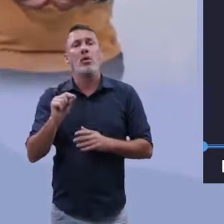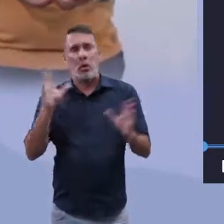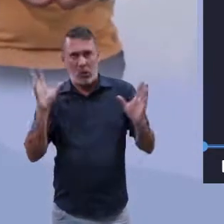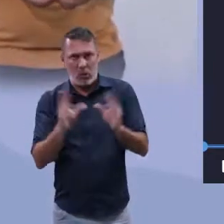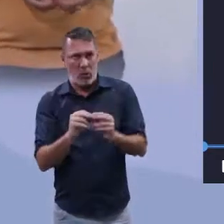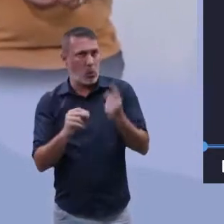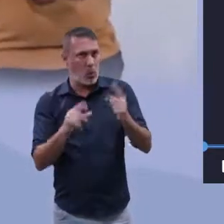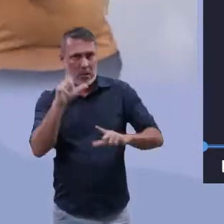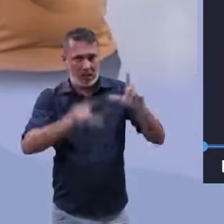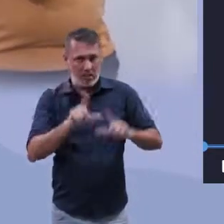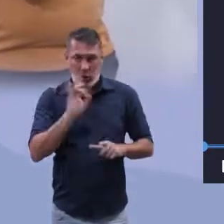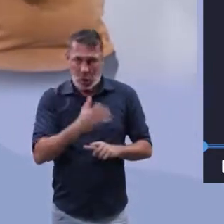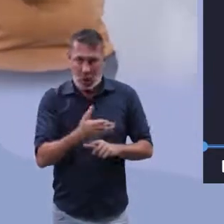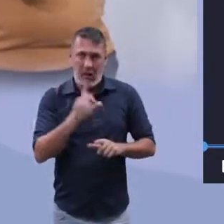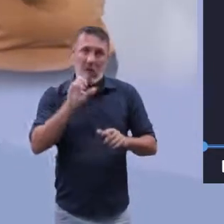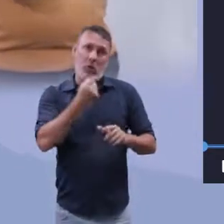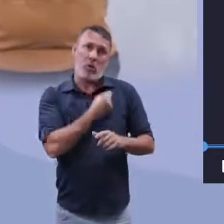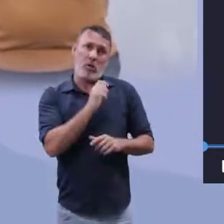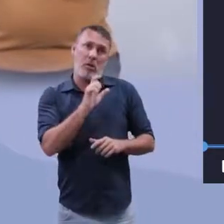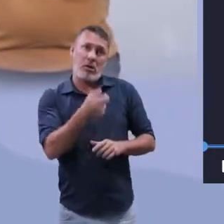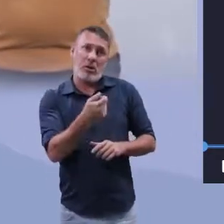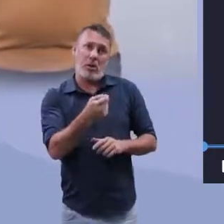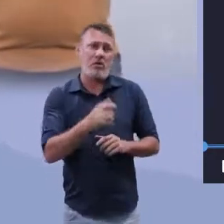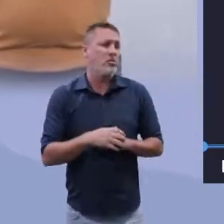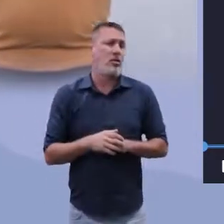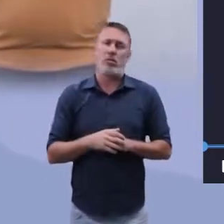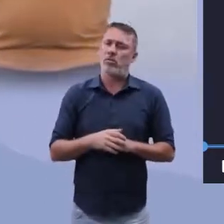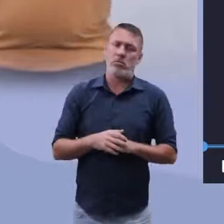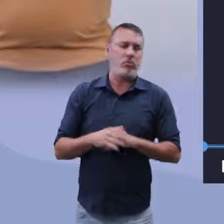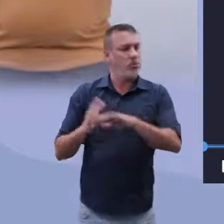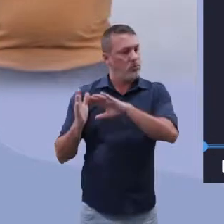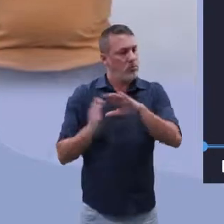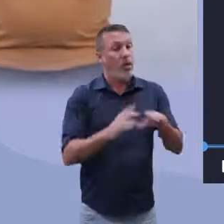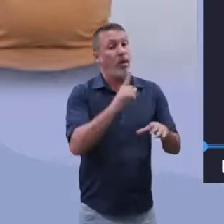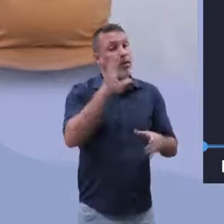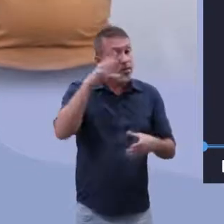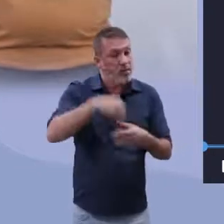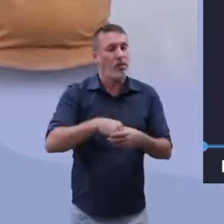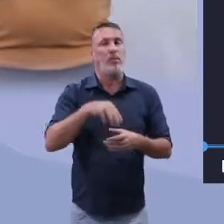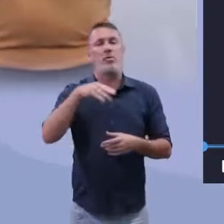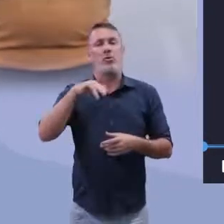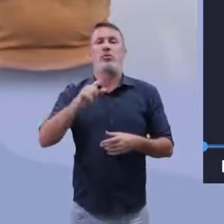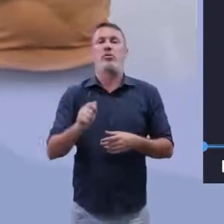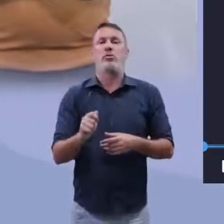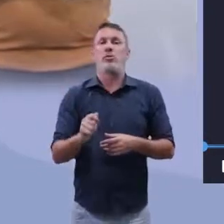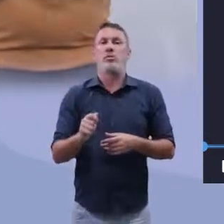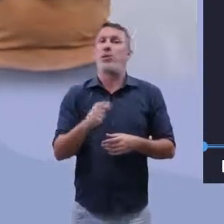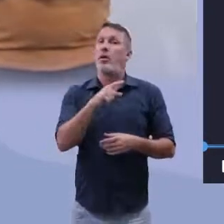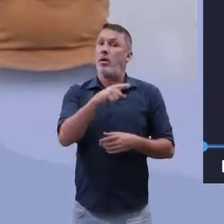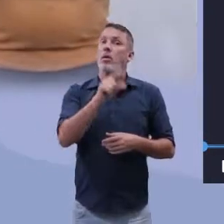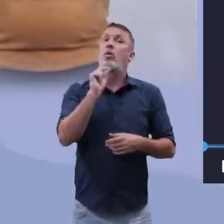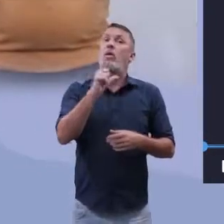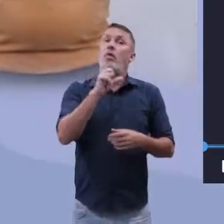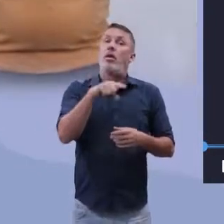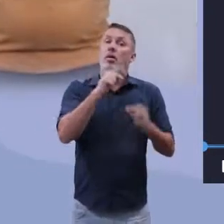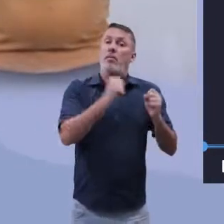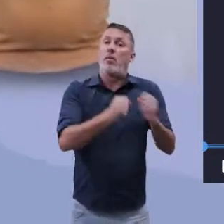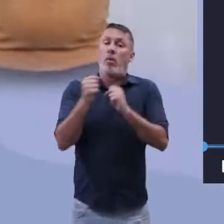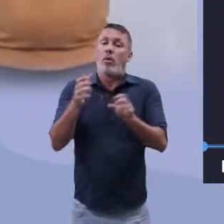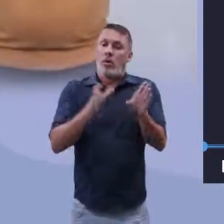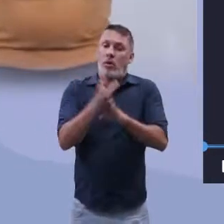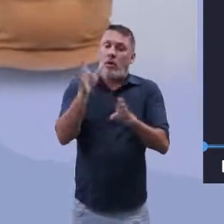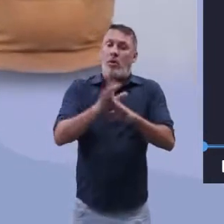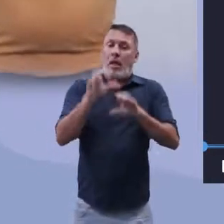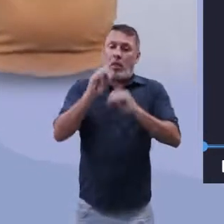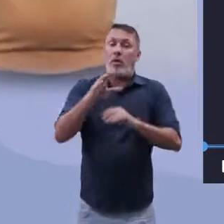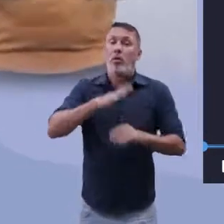mídia? Mídia, televisão tal, canal tal. Não é isso. Faz parte ali da mídia, mas a mídia ela tem um poder